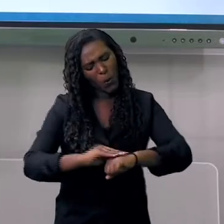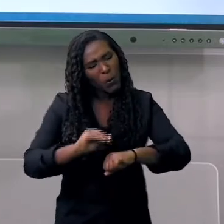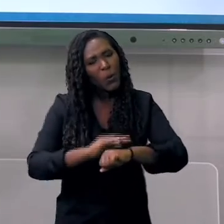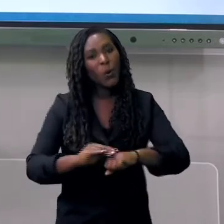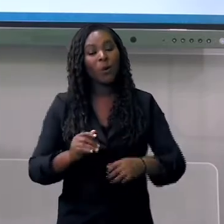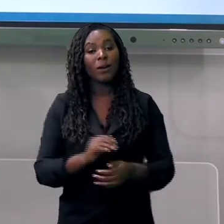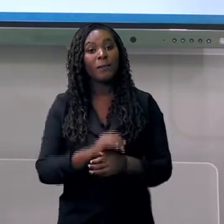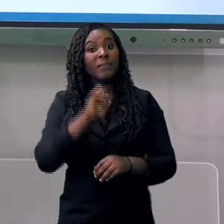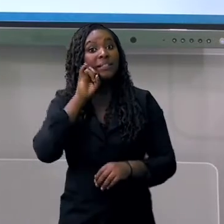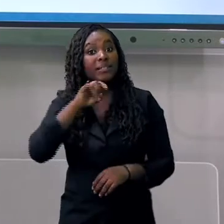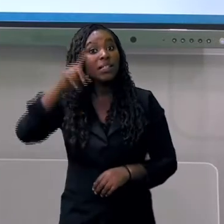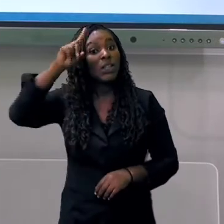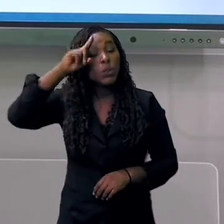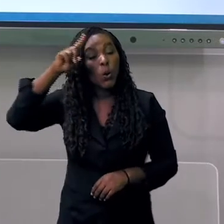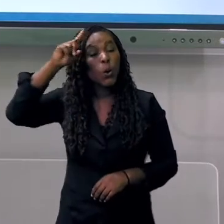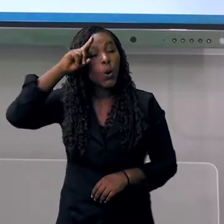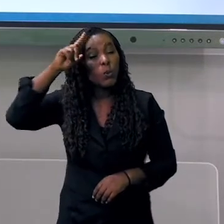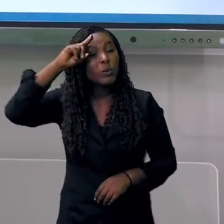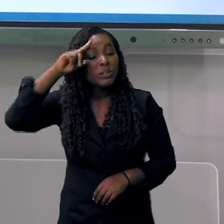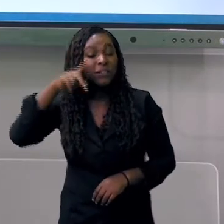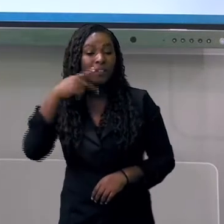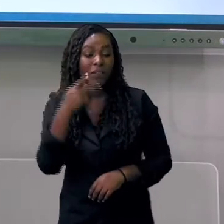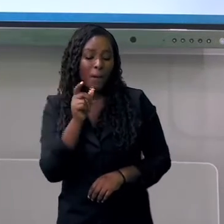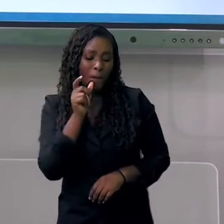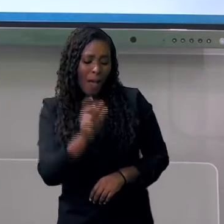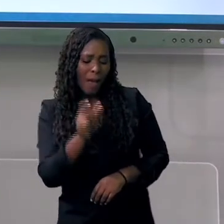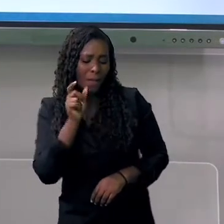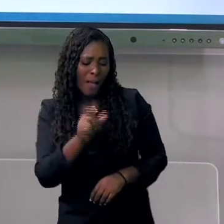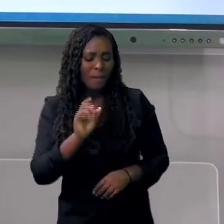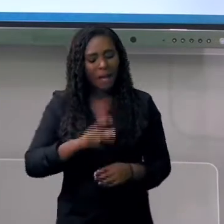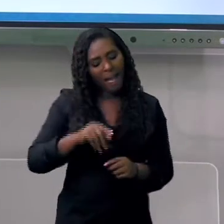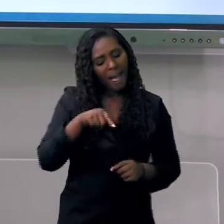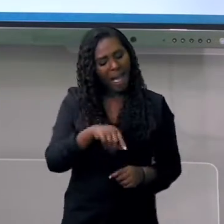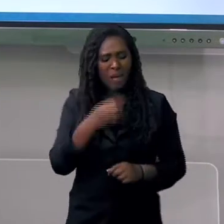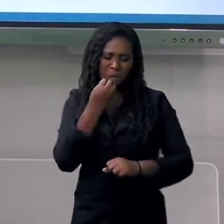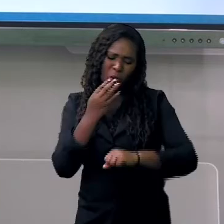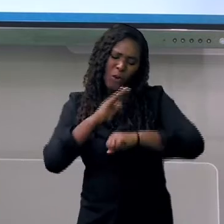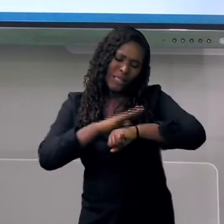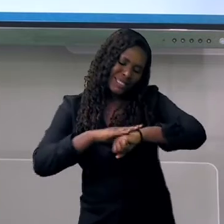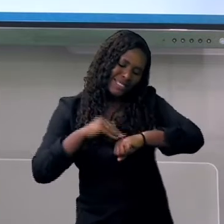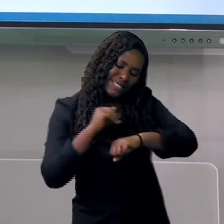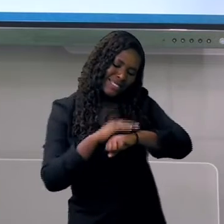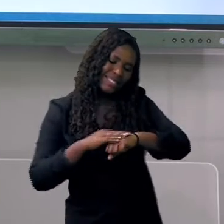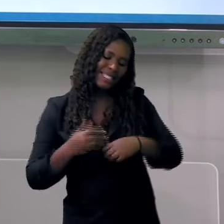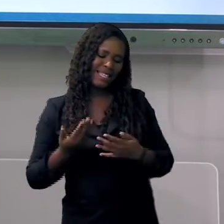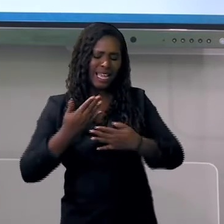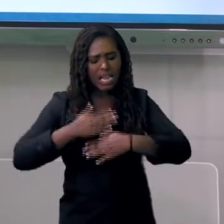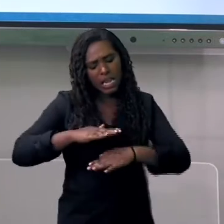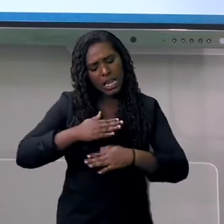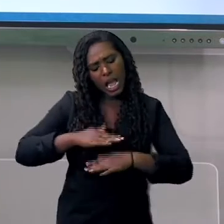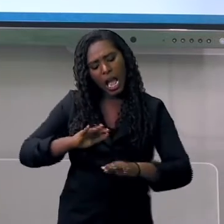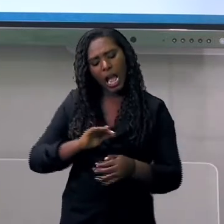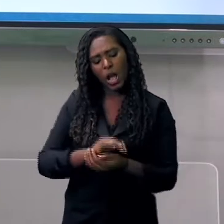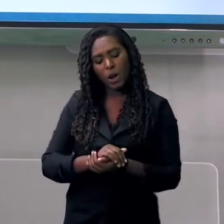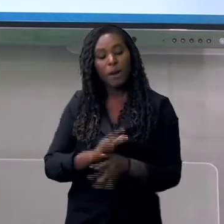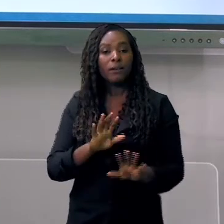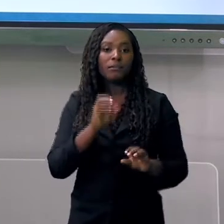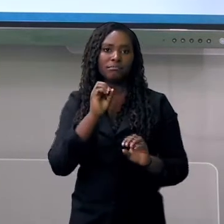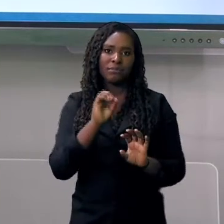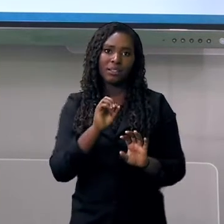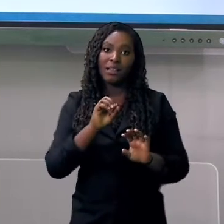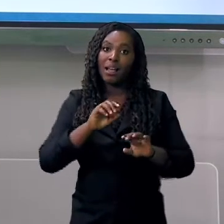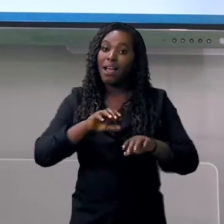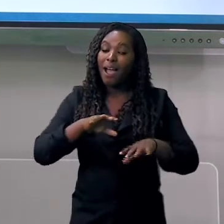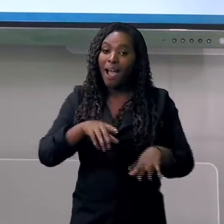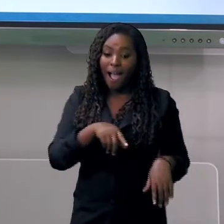diariamente, repetidas vezes, a criança toma aquilo como verdade e, acreditem, pode limitar o